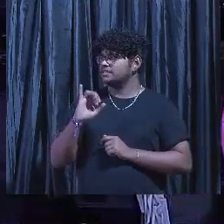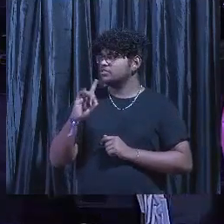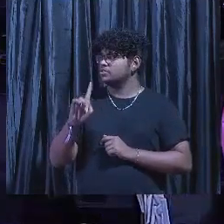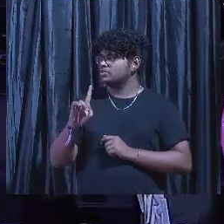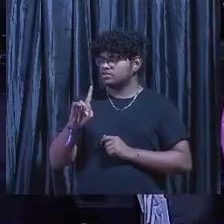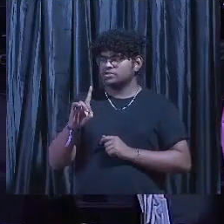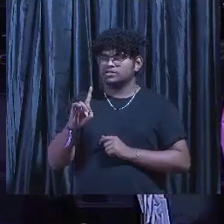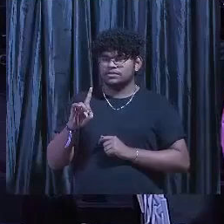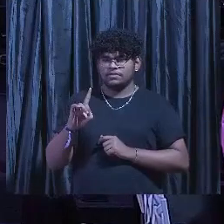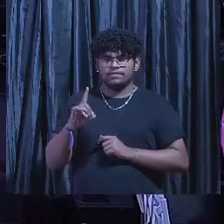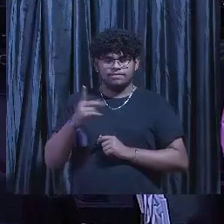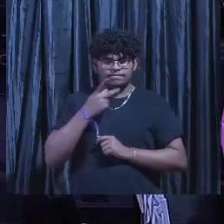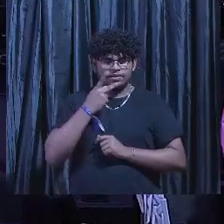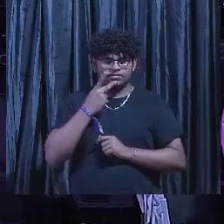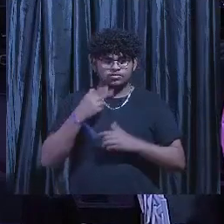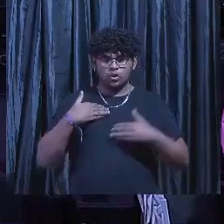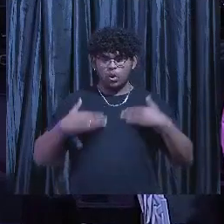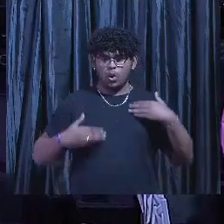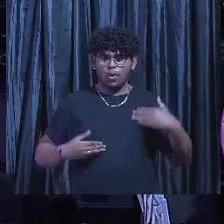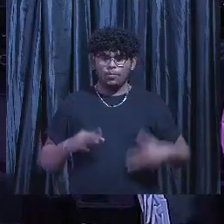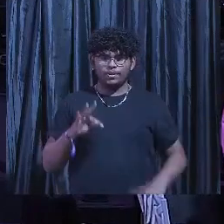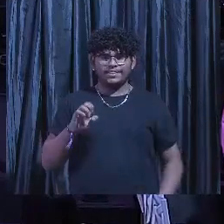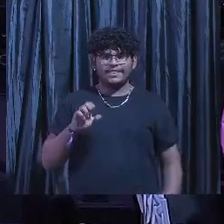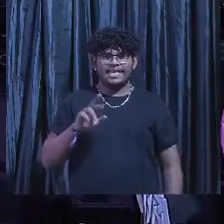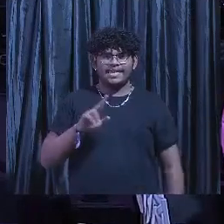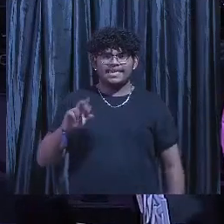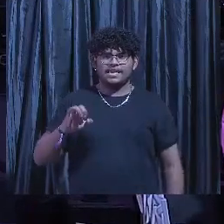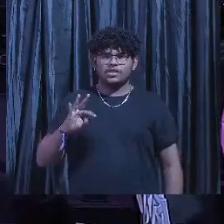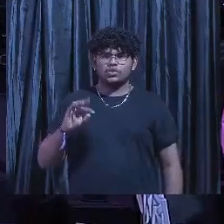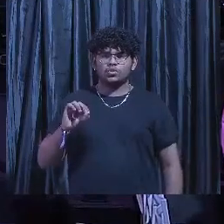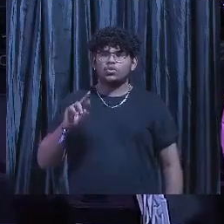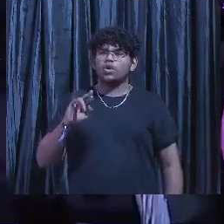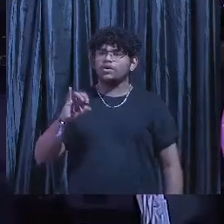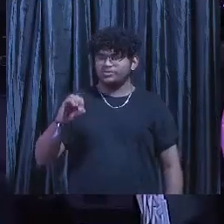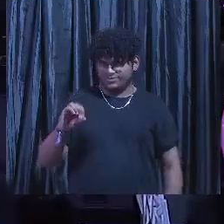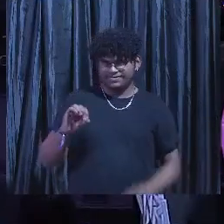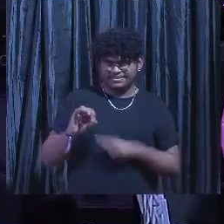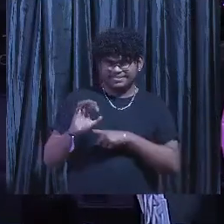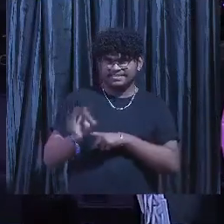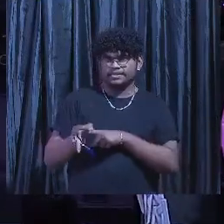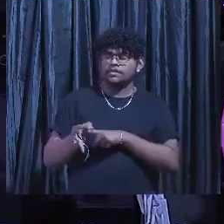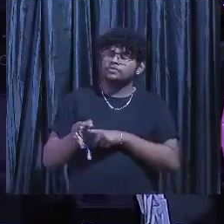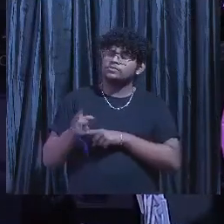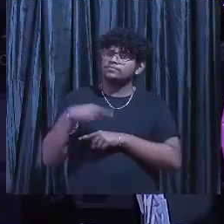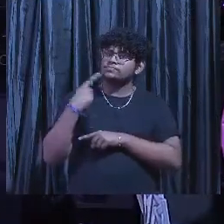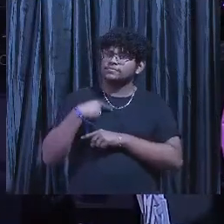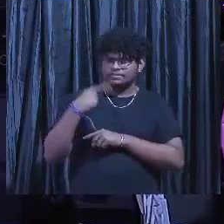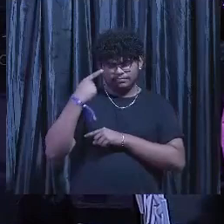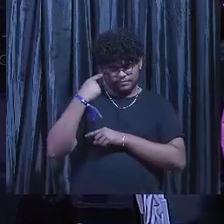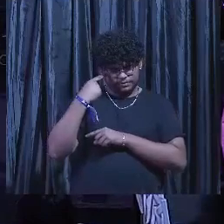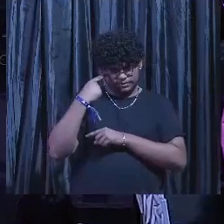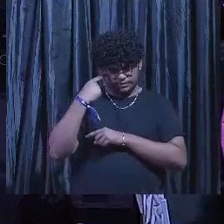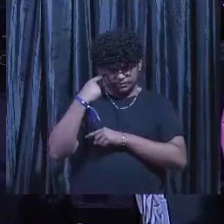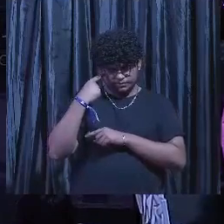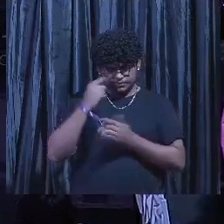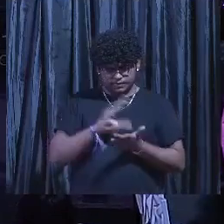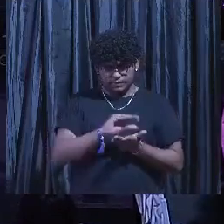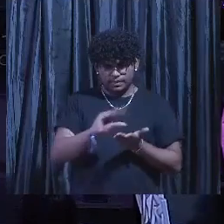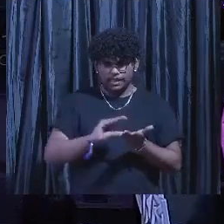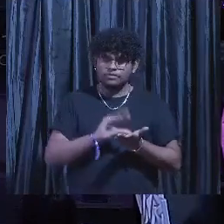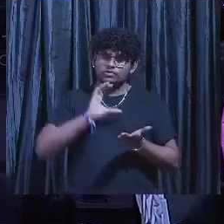sobre corpo-território mais cedo. E quando a gente fala de aspectos de geração cidadã de dado,